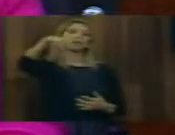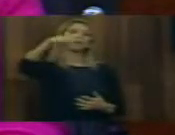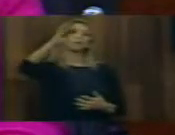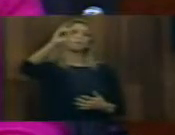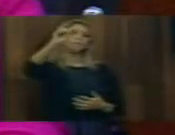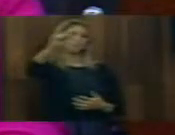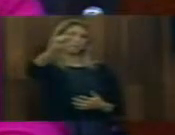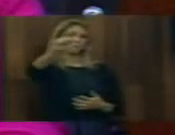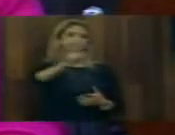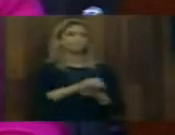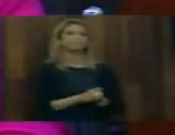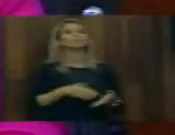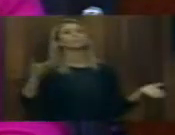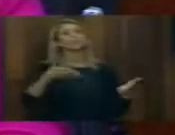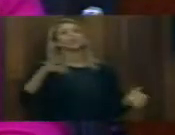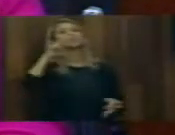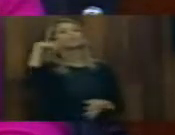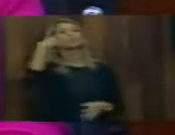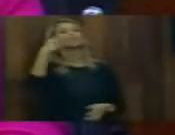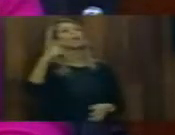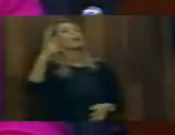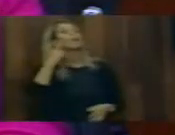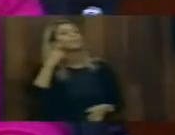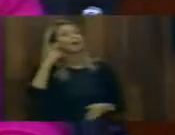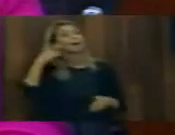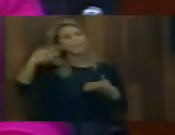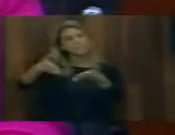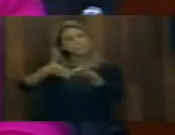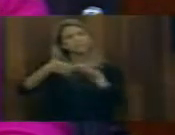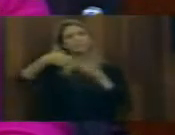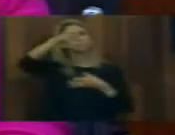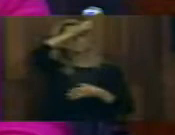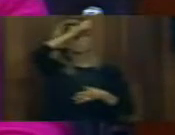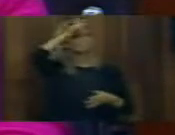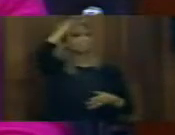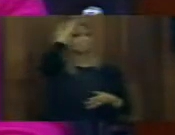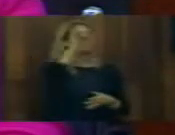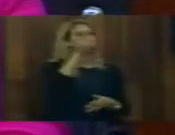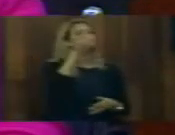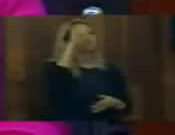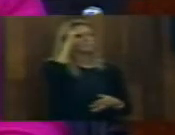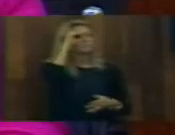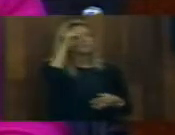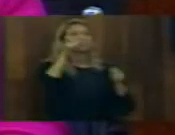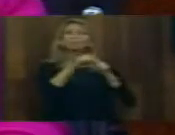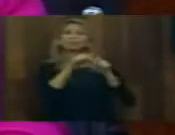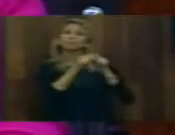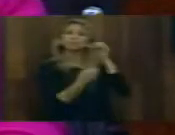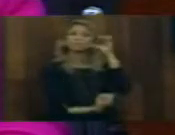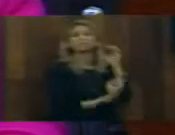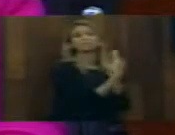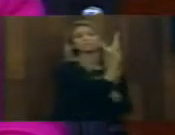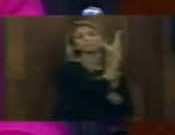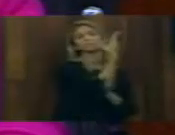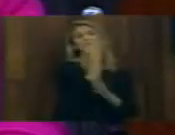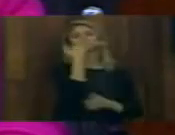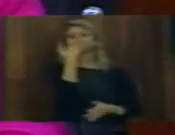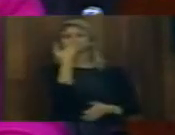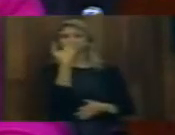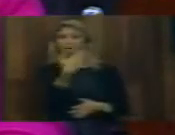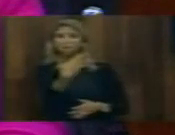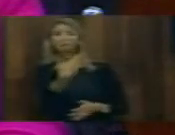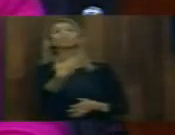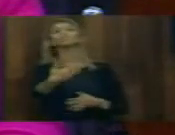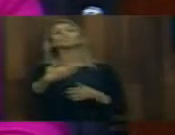0411-2019, Rafael Peçanha de Moura, solicita o excelentíssimo senhor prefeito a implantação de um pórtico no início da rua Praia do